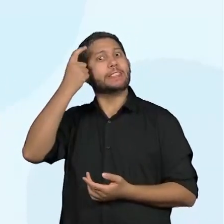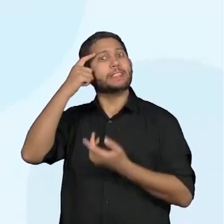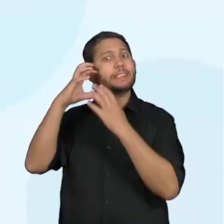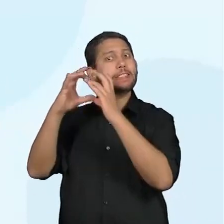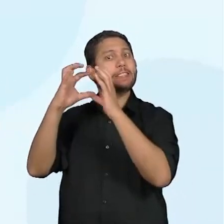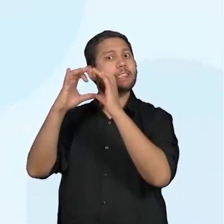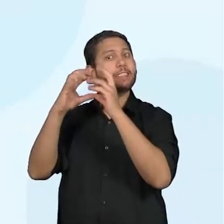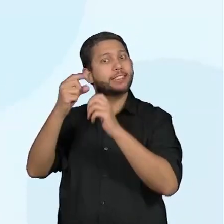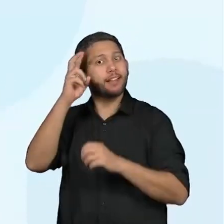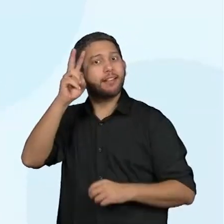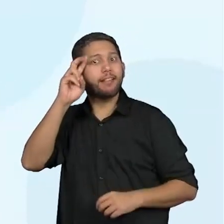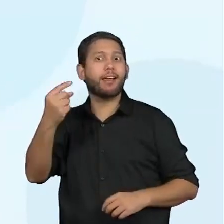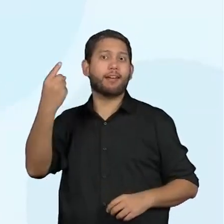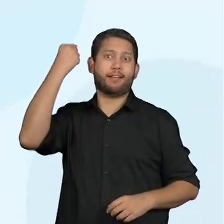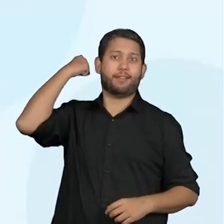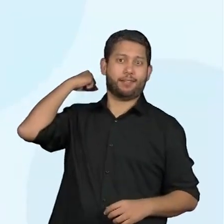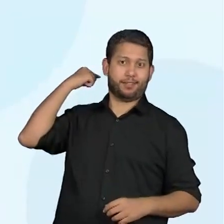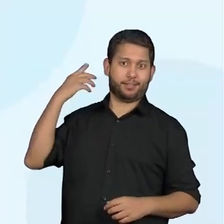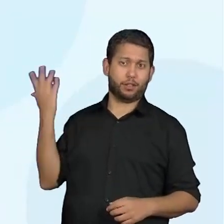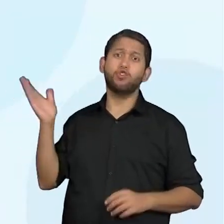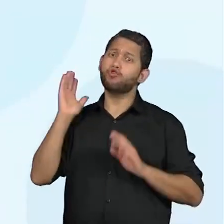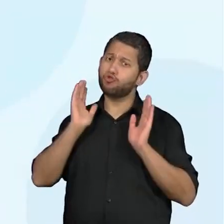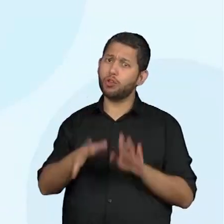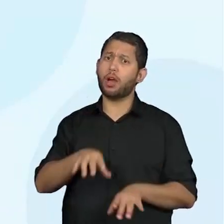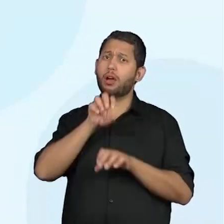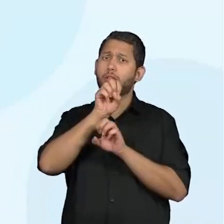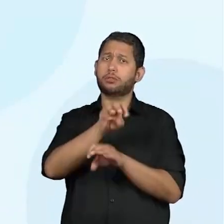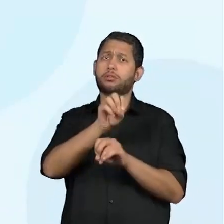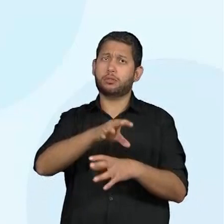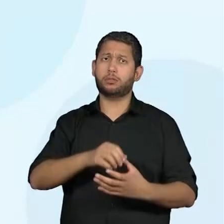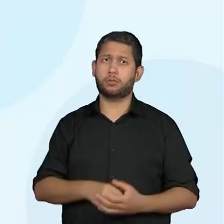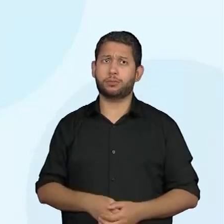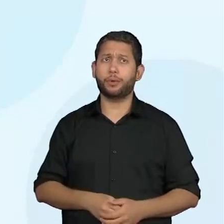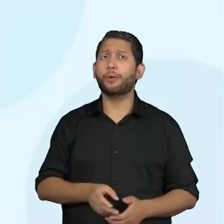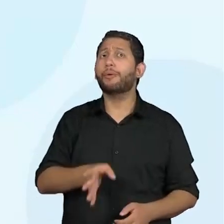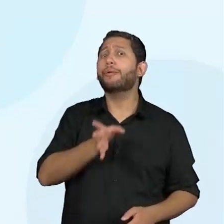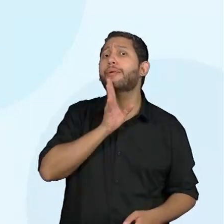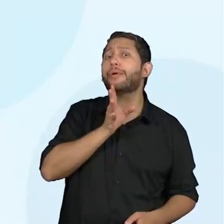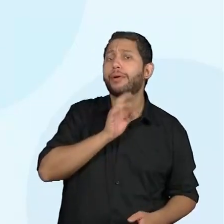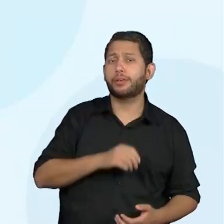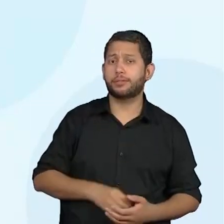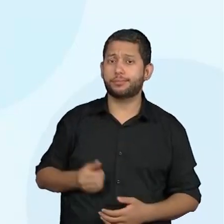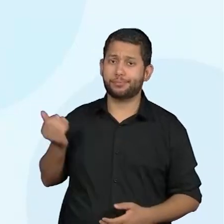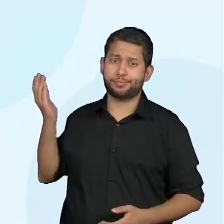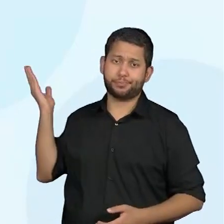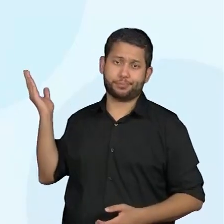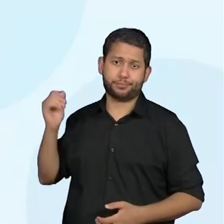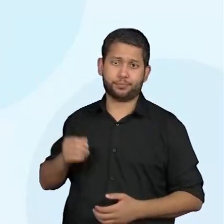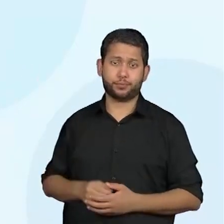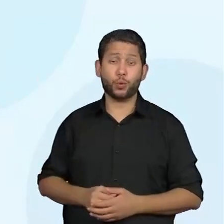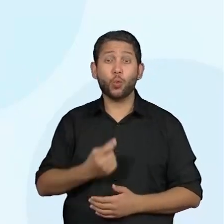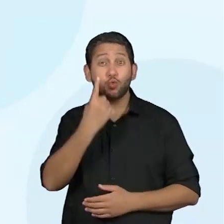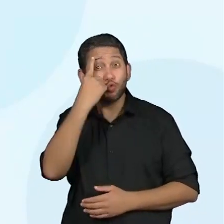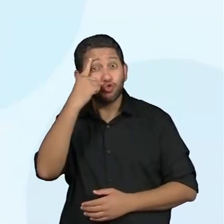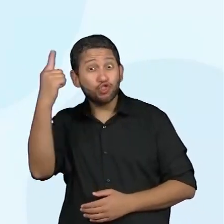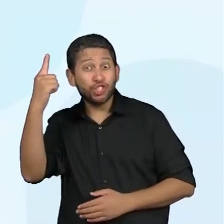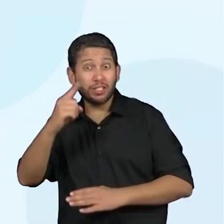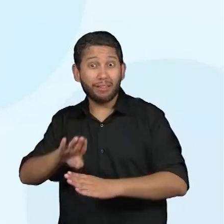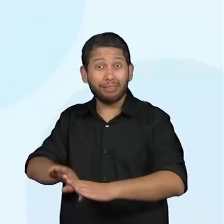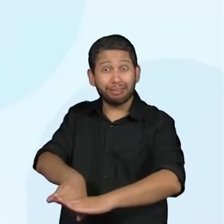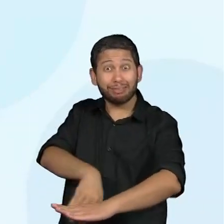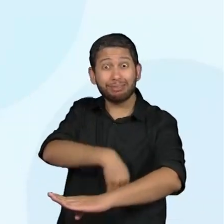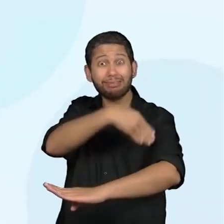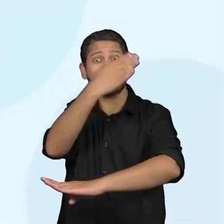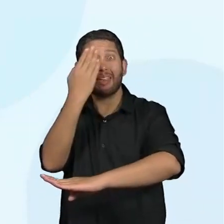relembrar. Vocês já sabem muito bem que, olha lá, um dia tem 24 horas. E aí é o que eu